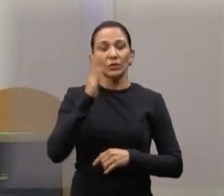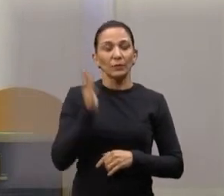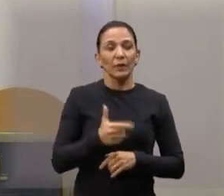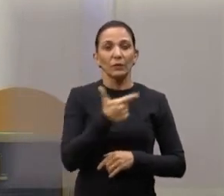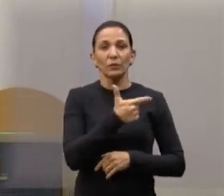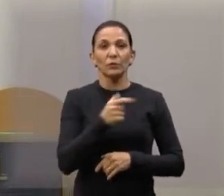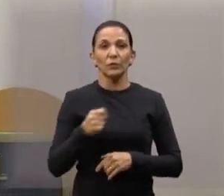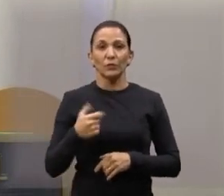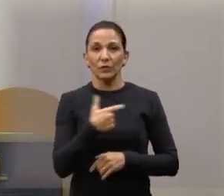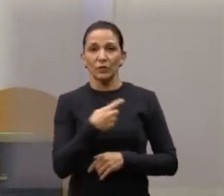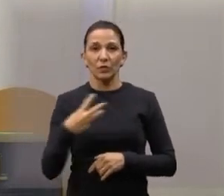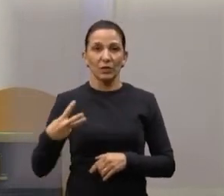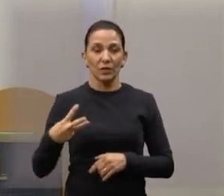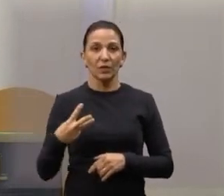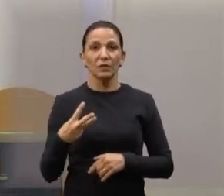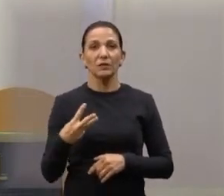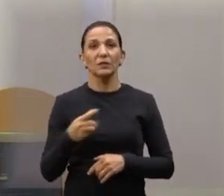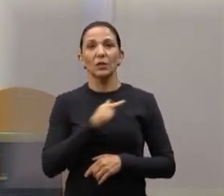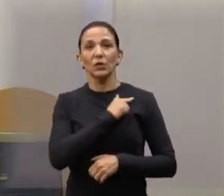Pelo governador